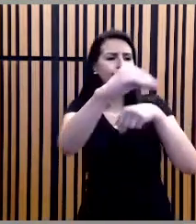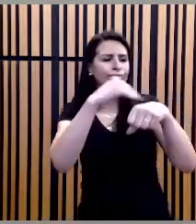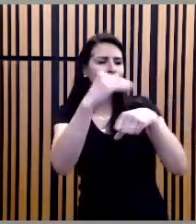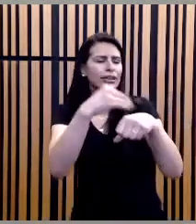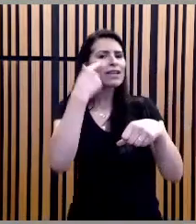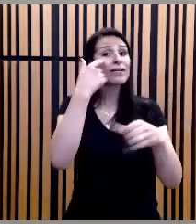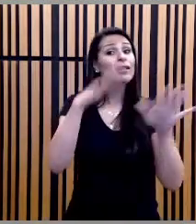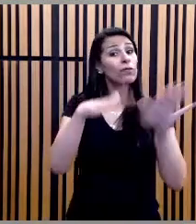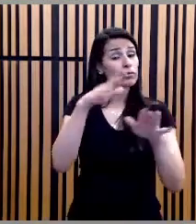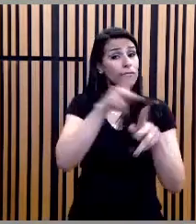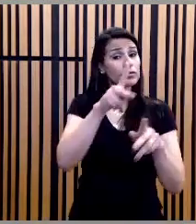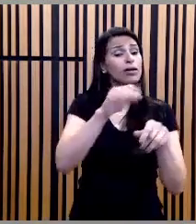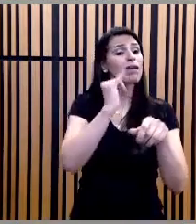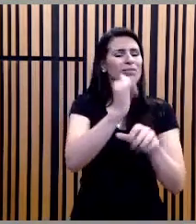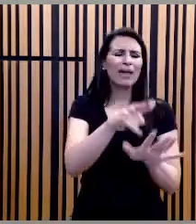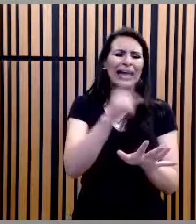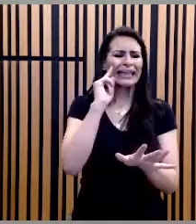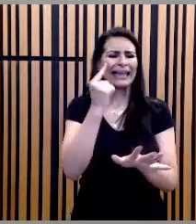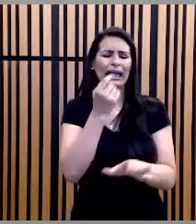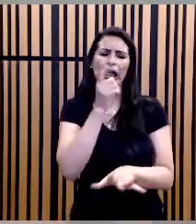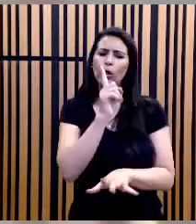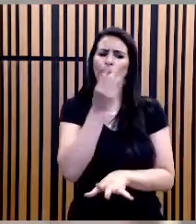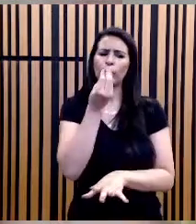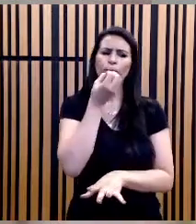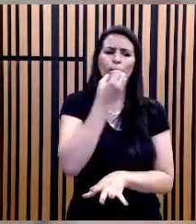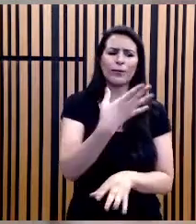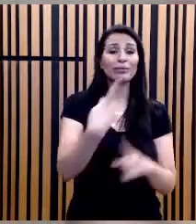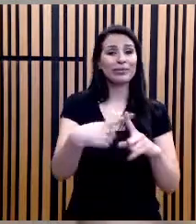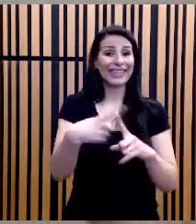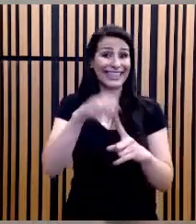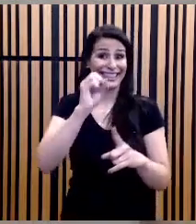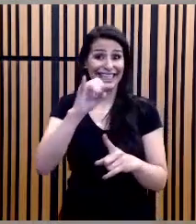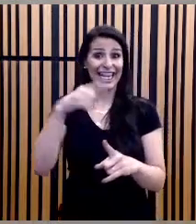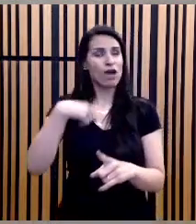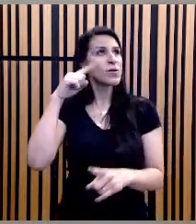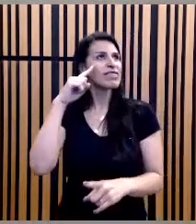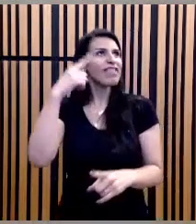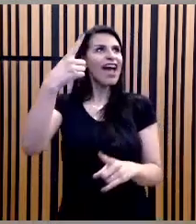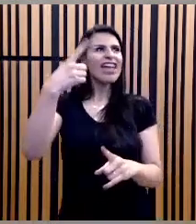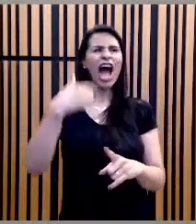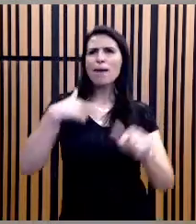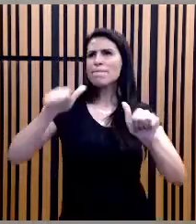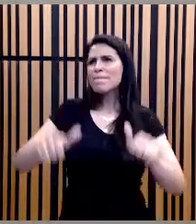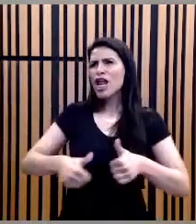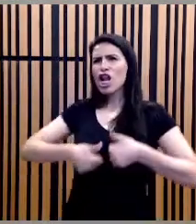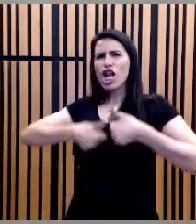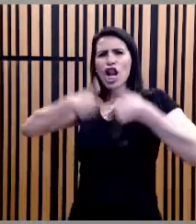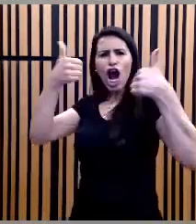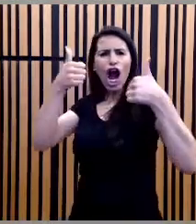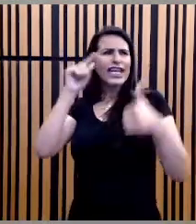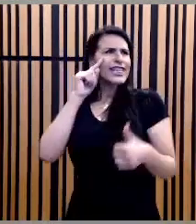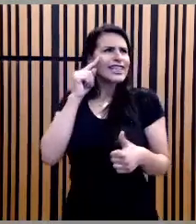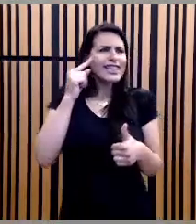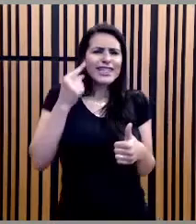sua ideia não seja tão boa assim, porque quando a gente tem uma ideia, a nossa ideia é a última bolachinha do pacote, né, pessoal? É a melhor, é a que ninguém